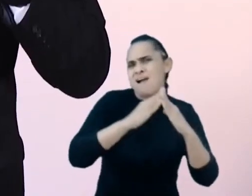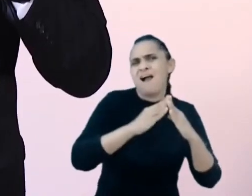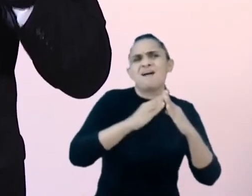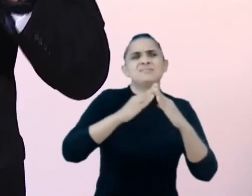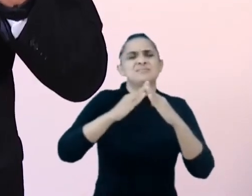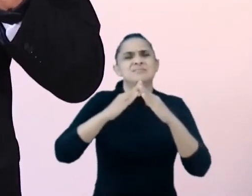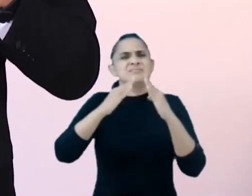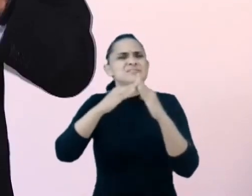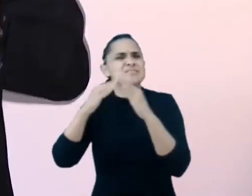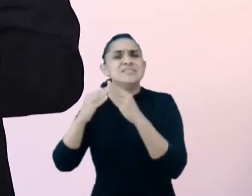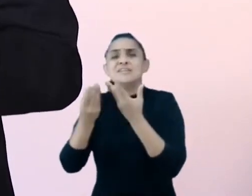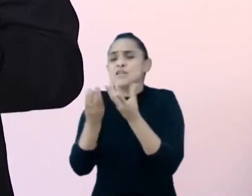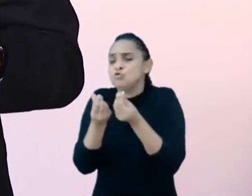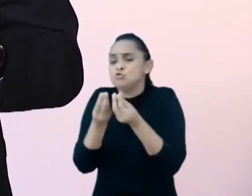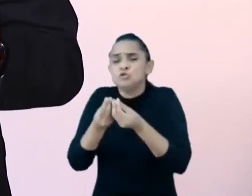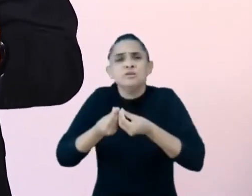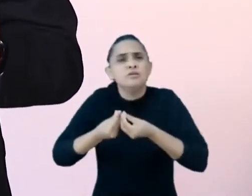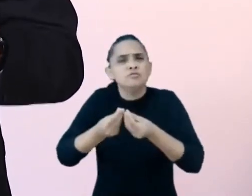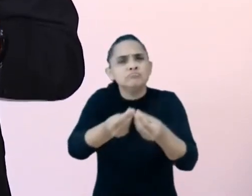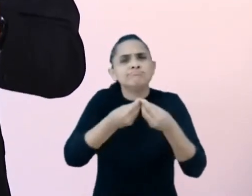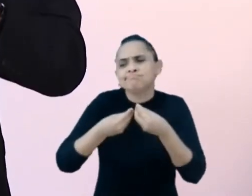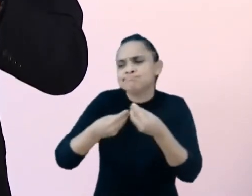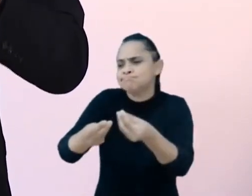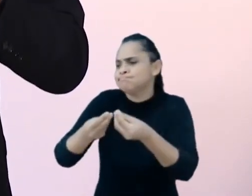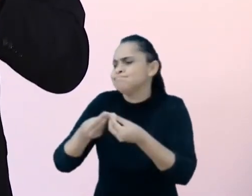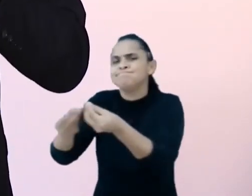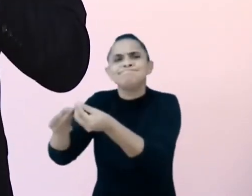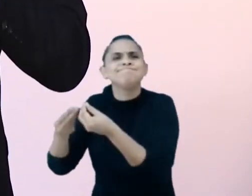cada um havia de mister.